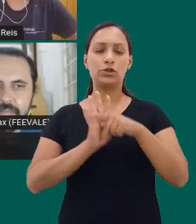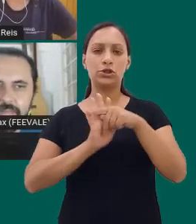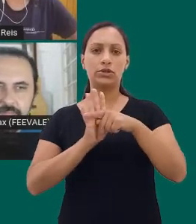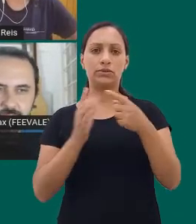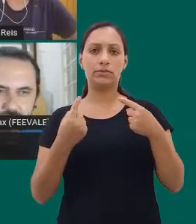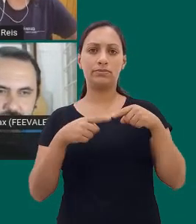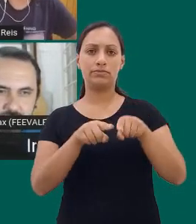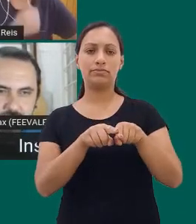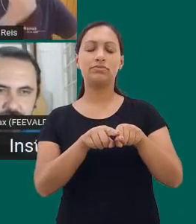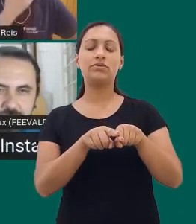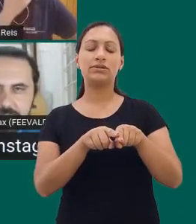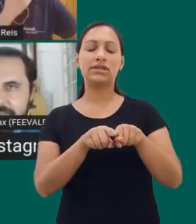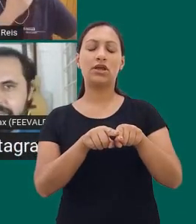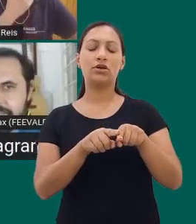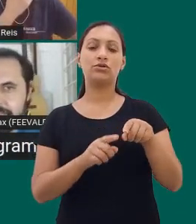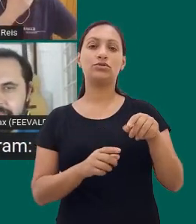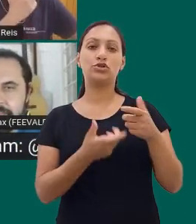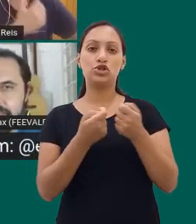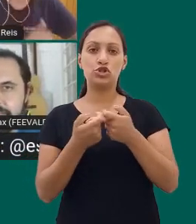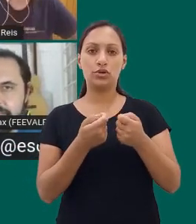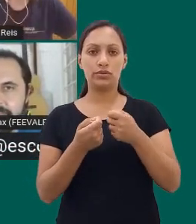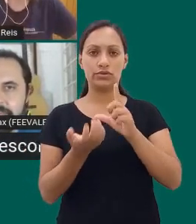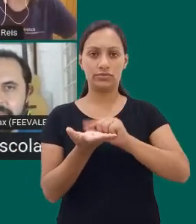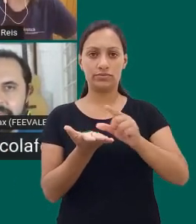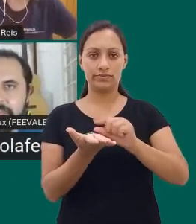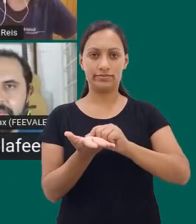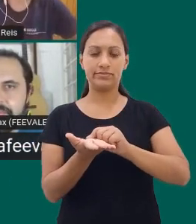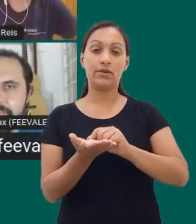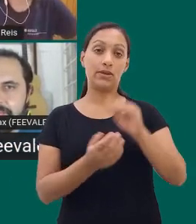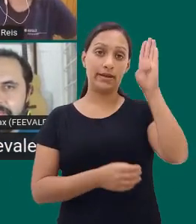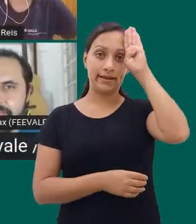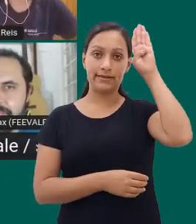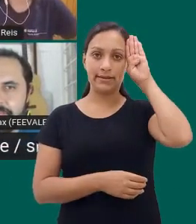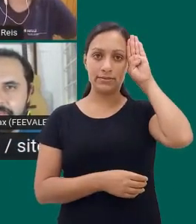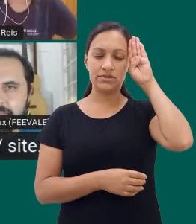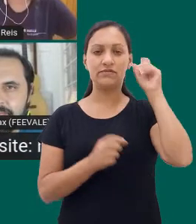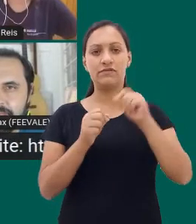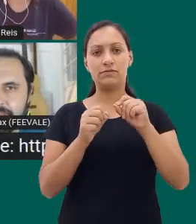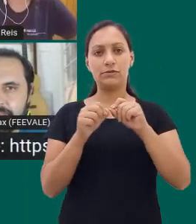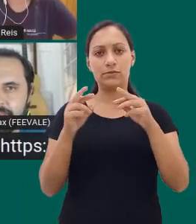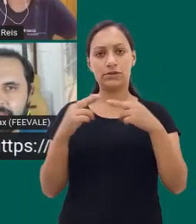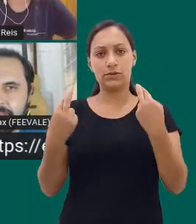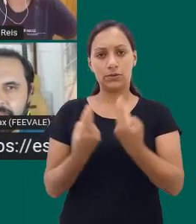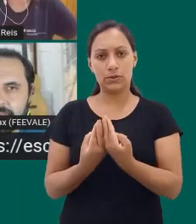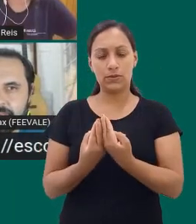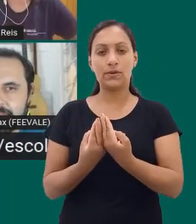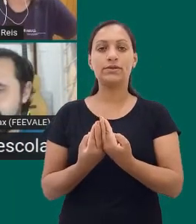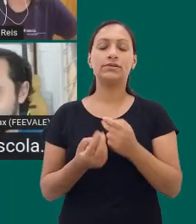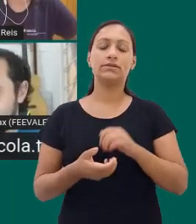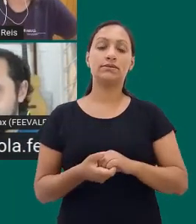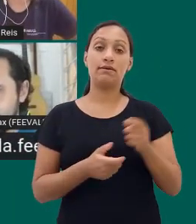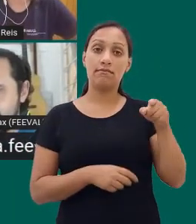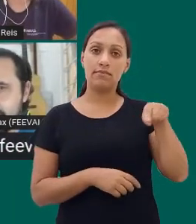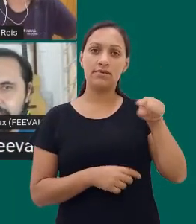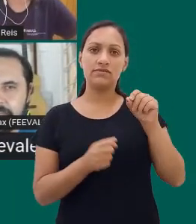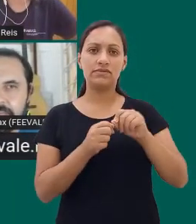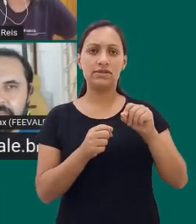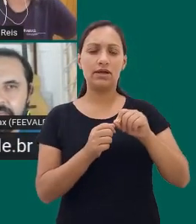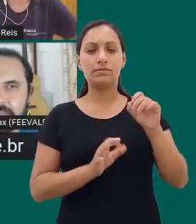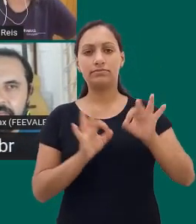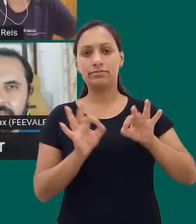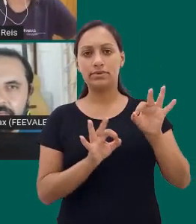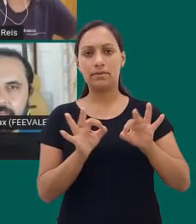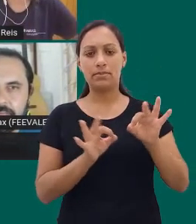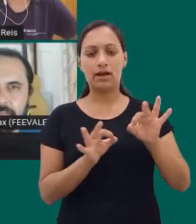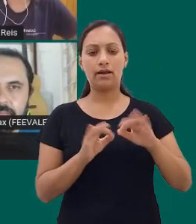jogos digitais, em que os acadêmicos, né, a gente fez algumas reuniões, enfim, e eles